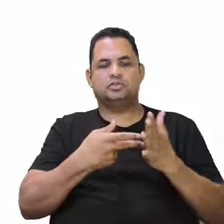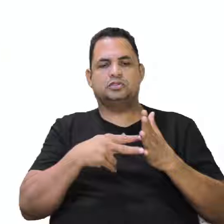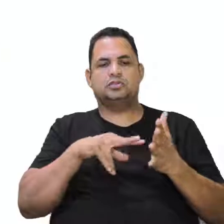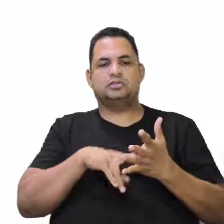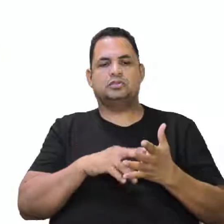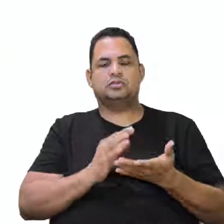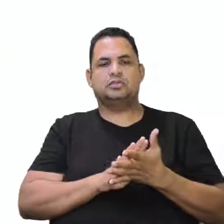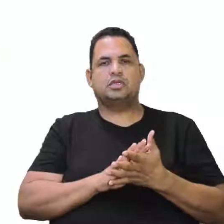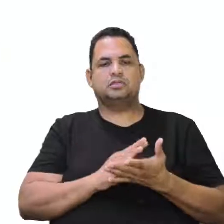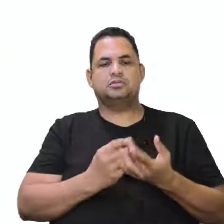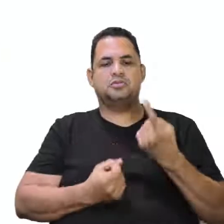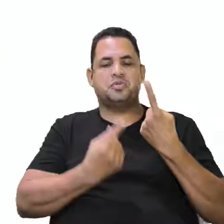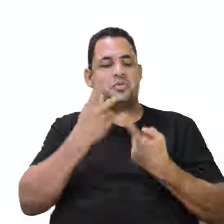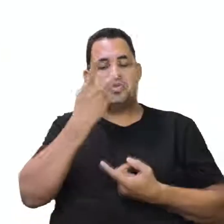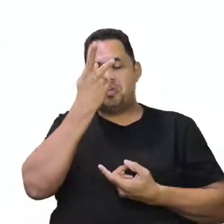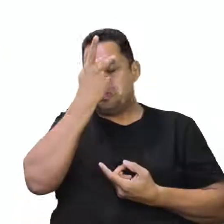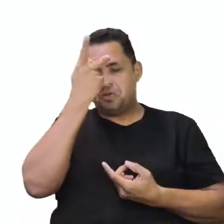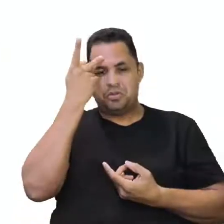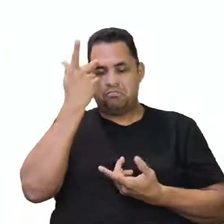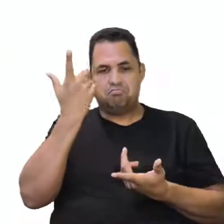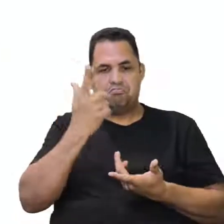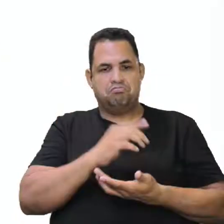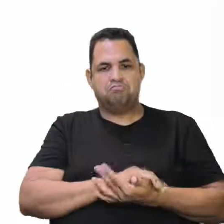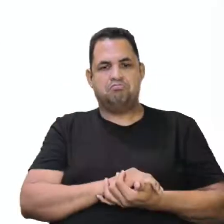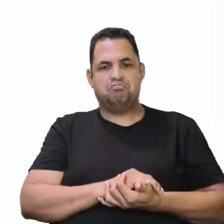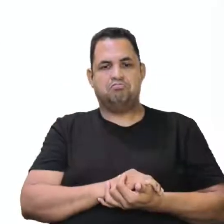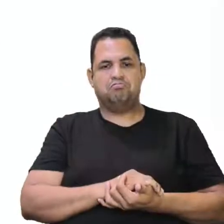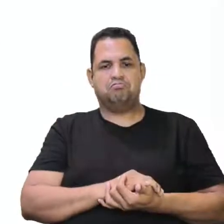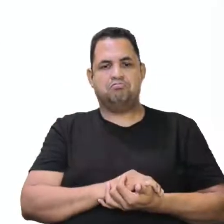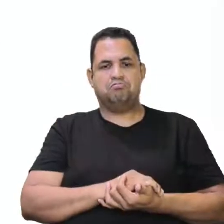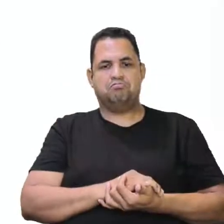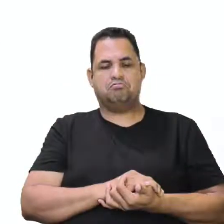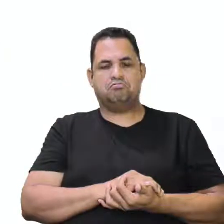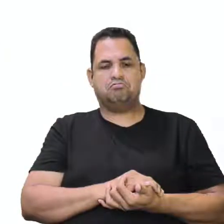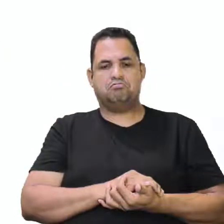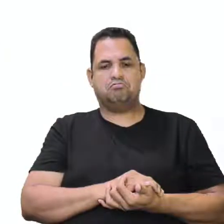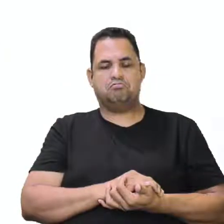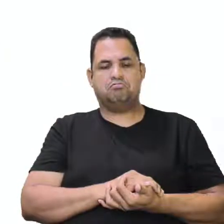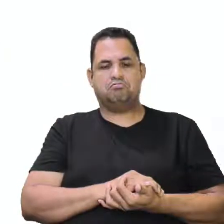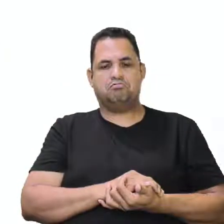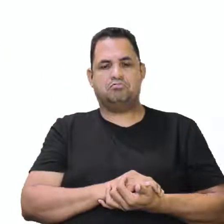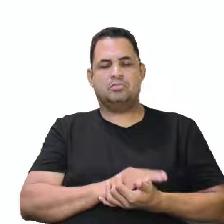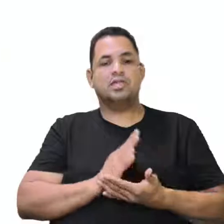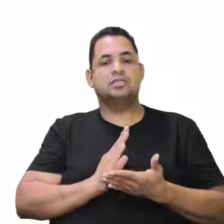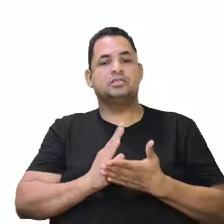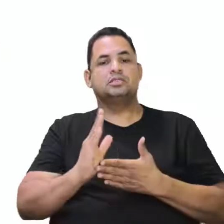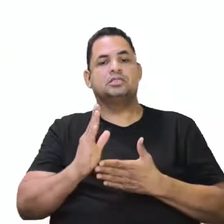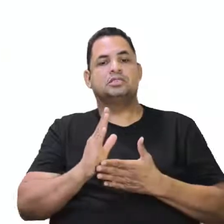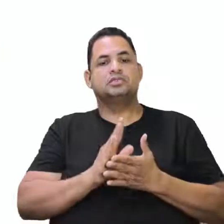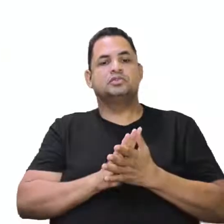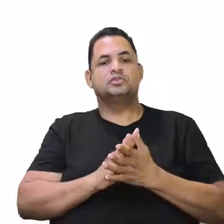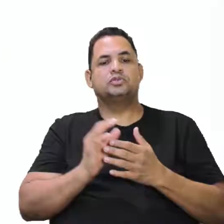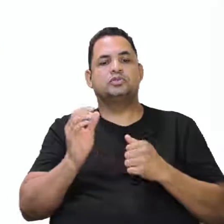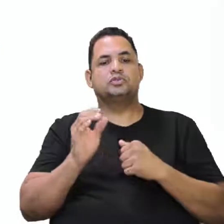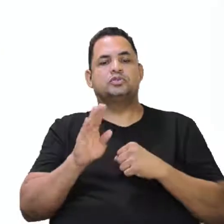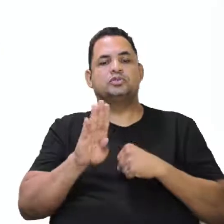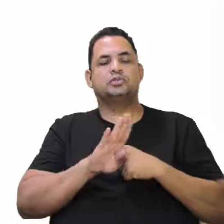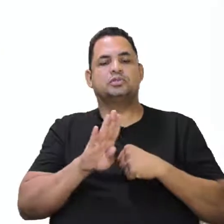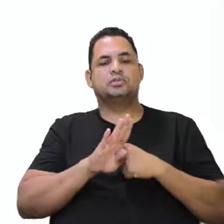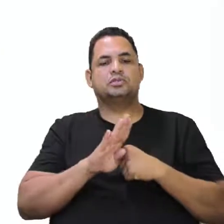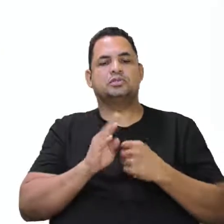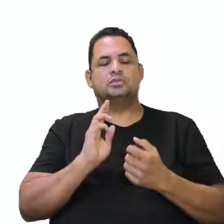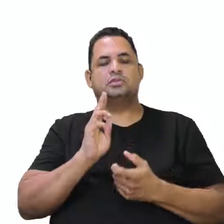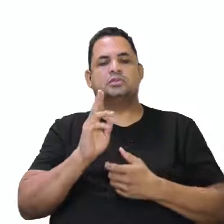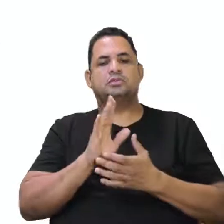o outro e dá na mesma, certo? E o none, ele vai ser usado seguido de substantivos. Esses substantivos estão também